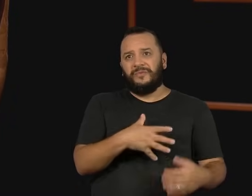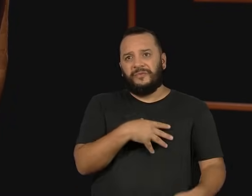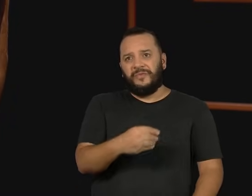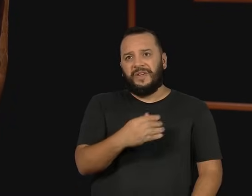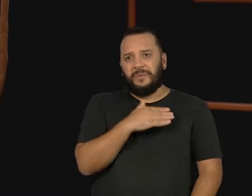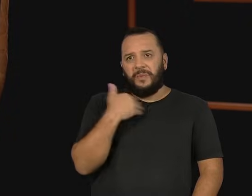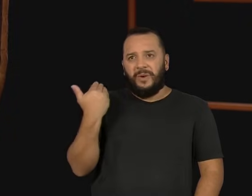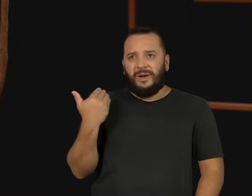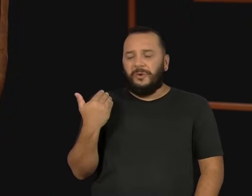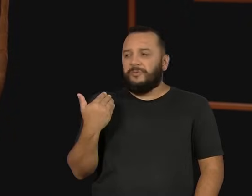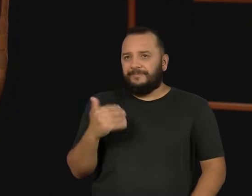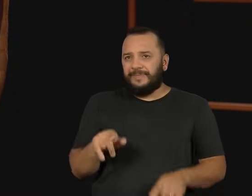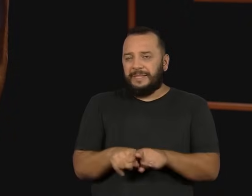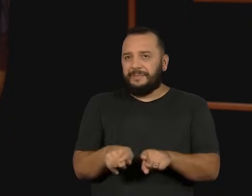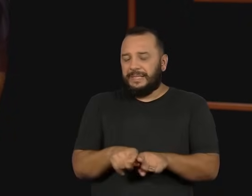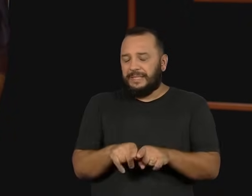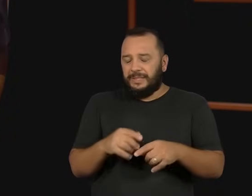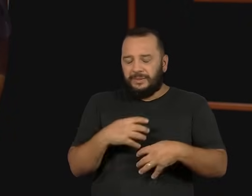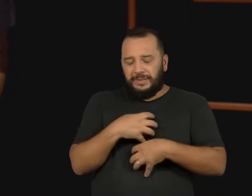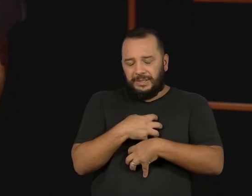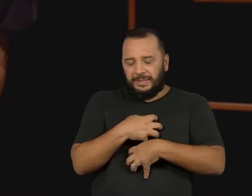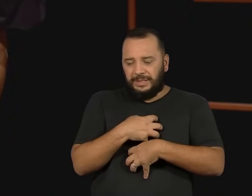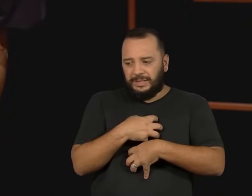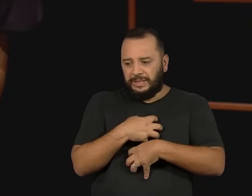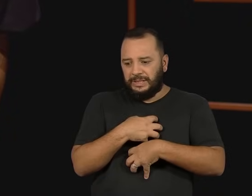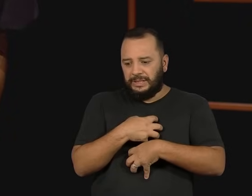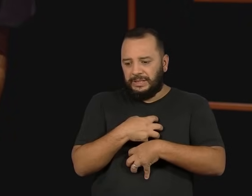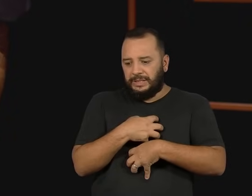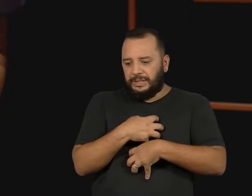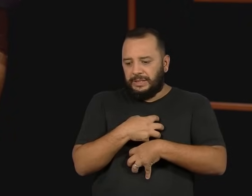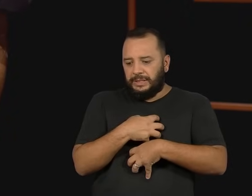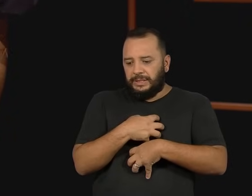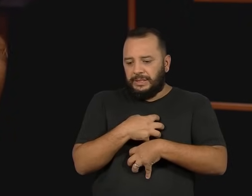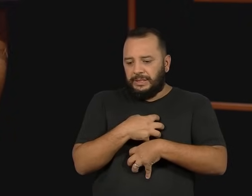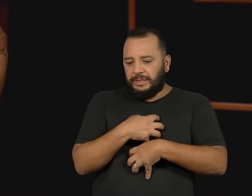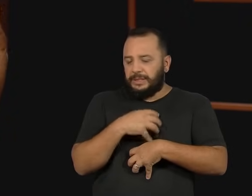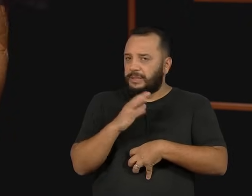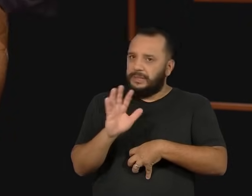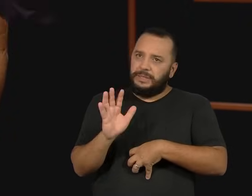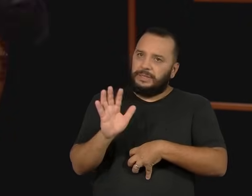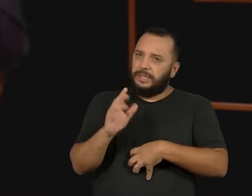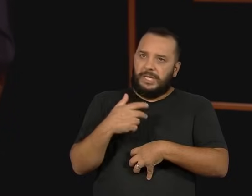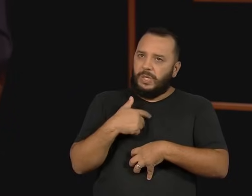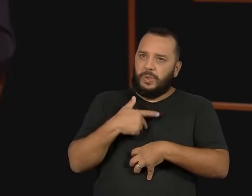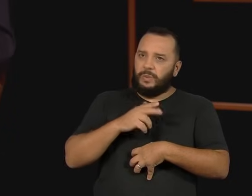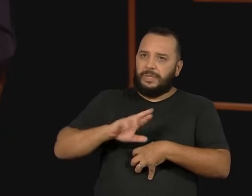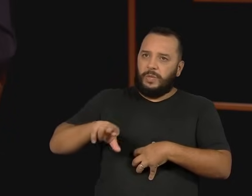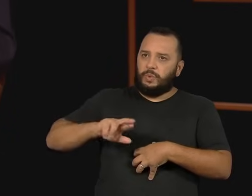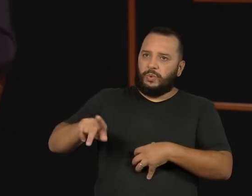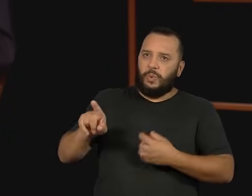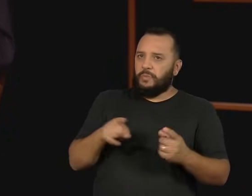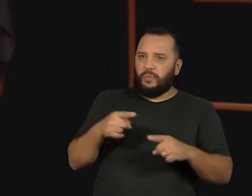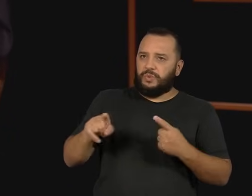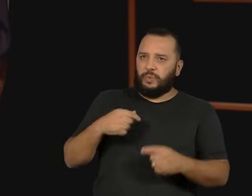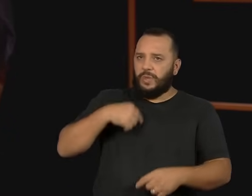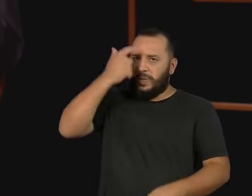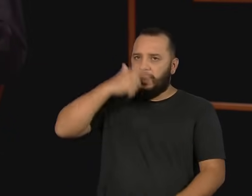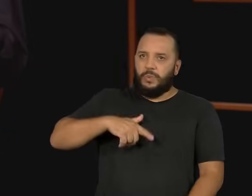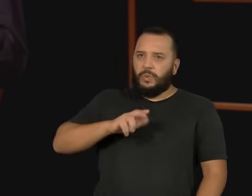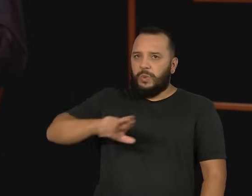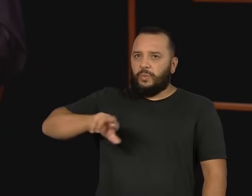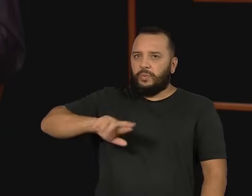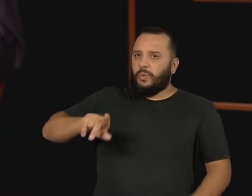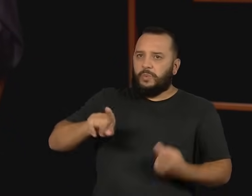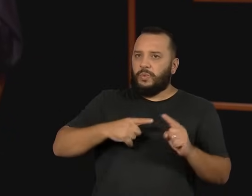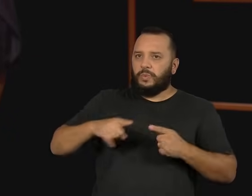coisas assim que fazem a gente parar com esse negócio de dizer, não, eu não sou músico, né? Ninguém